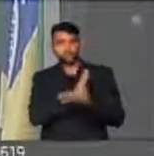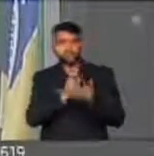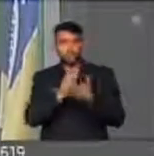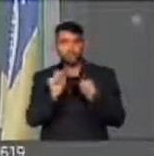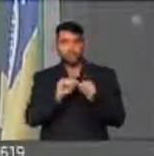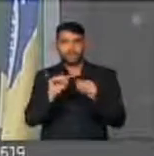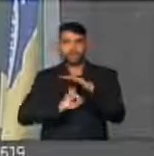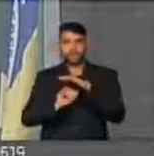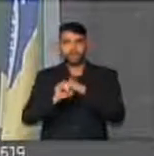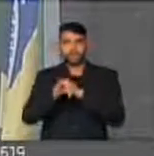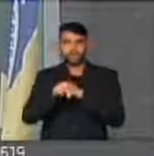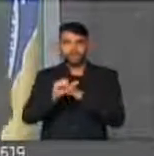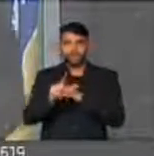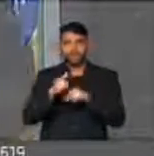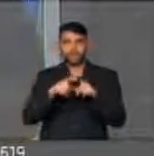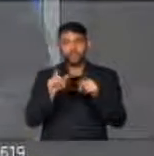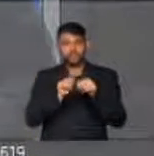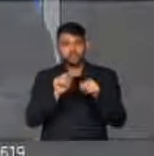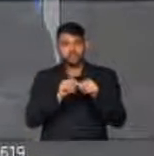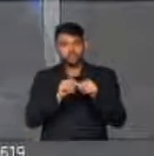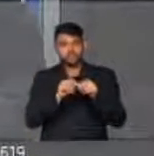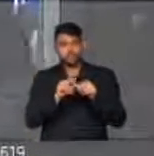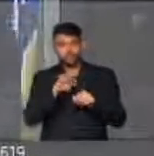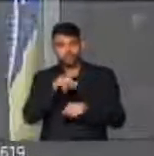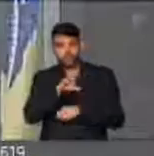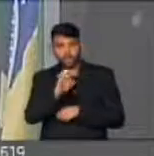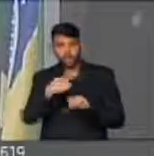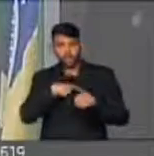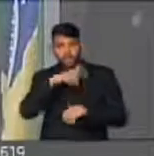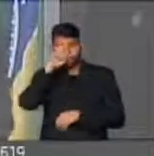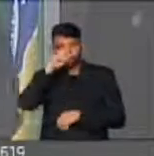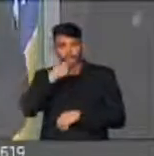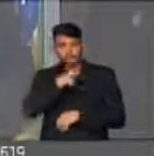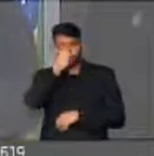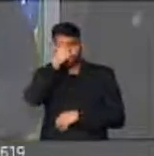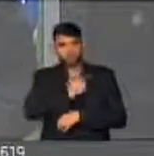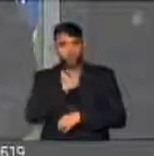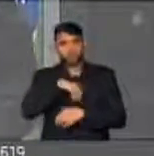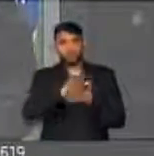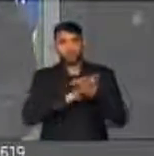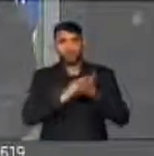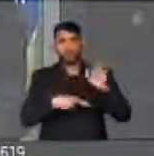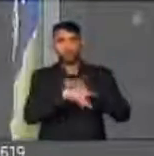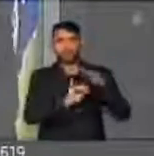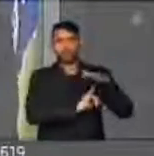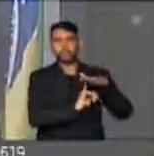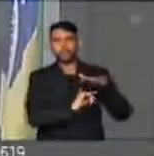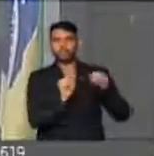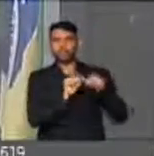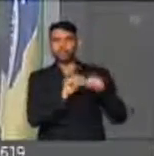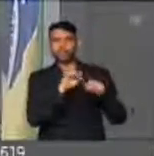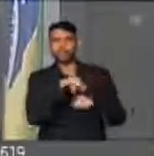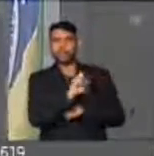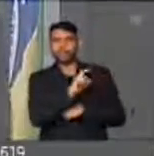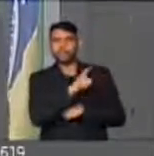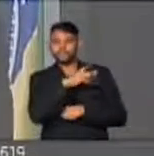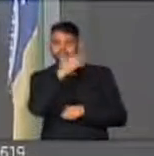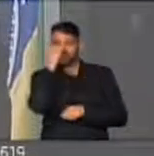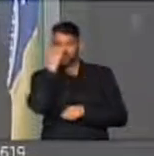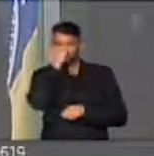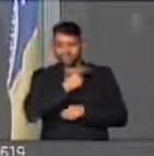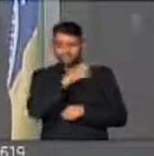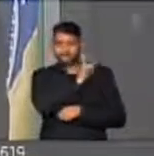caráter institucional. Quem comete o crime é a pessoa, não é a instituição. E sendo a pessoa,